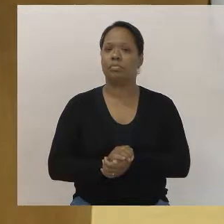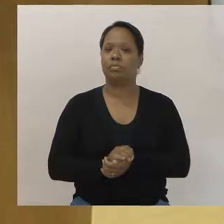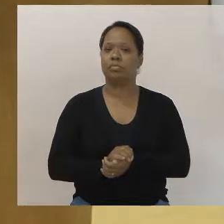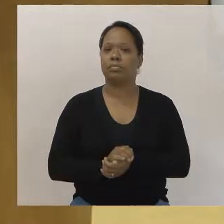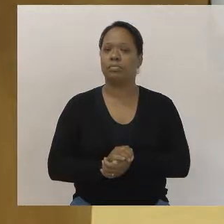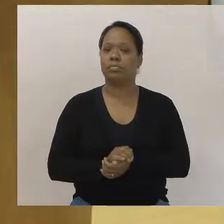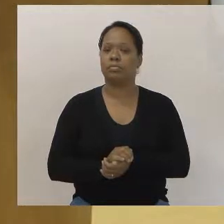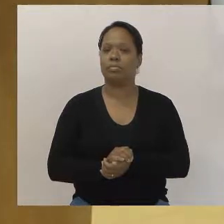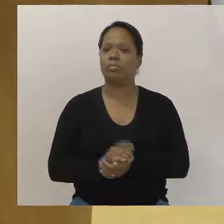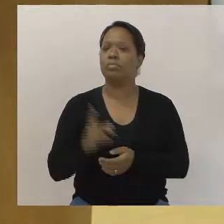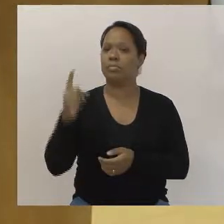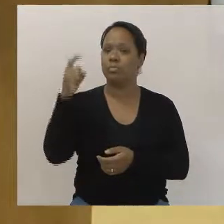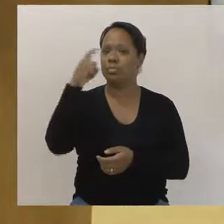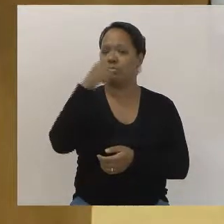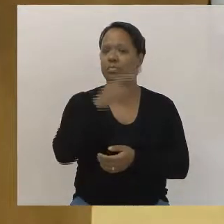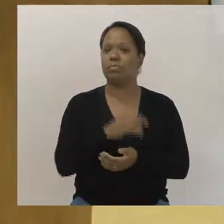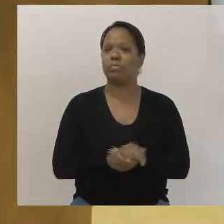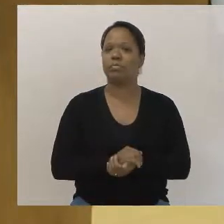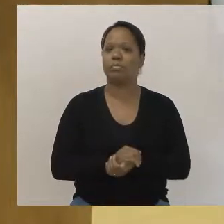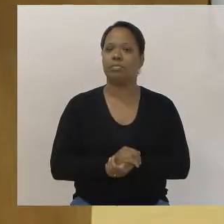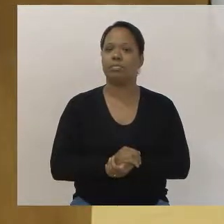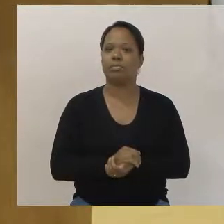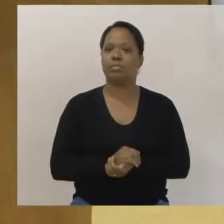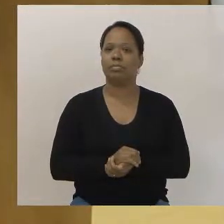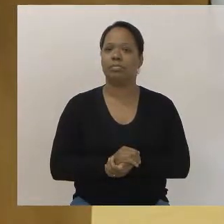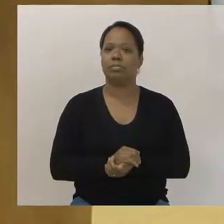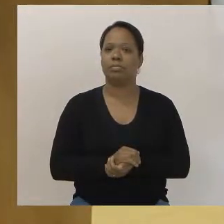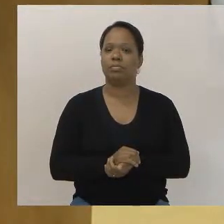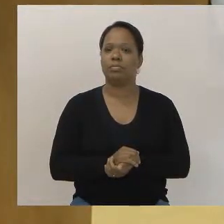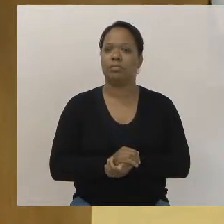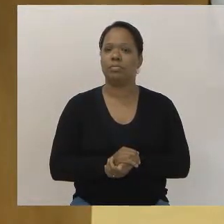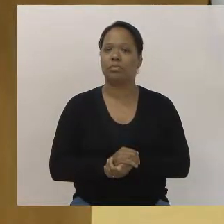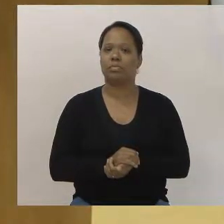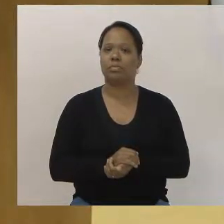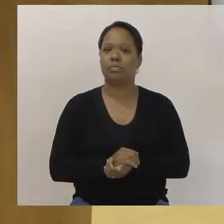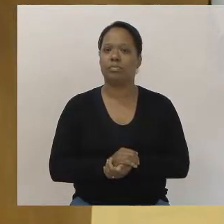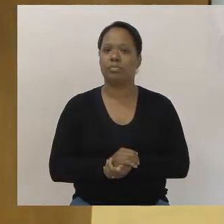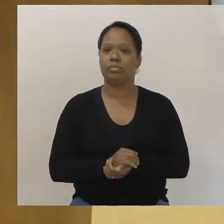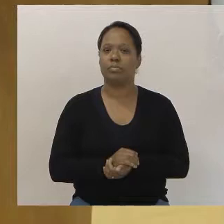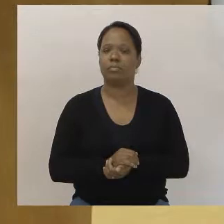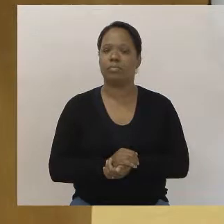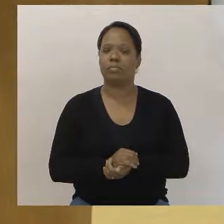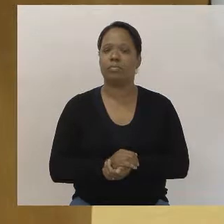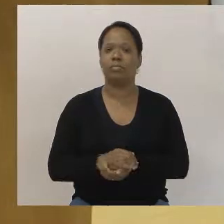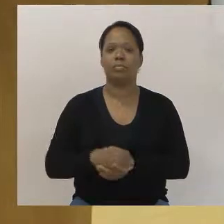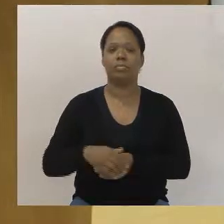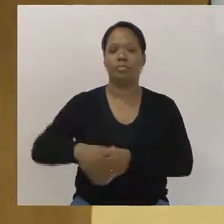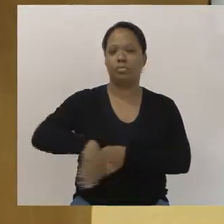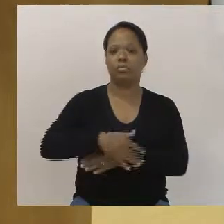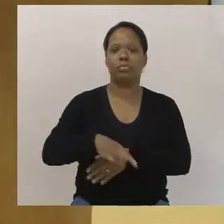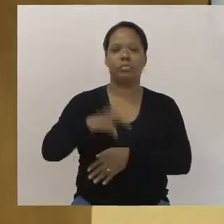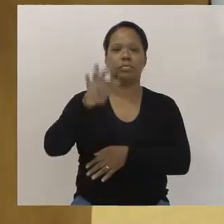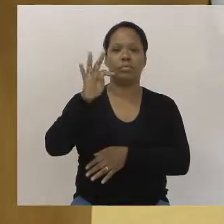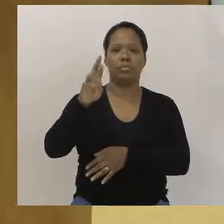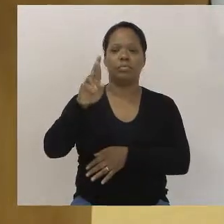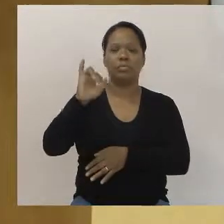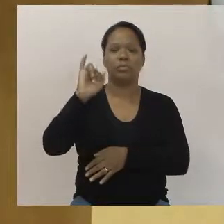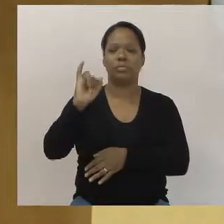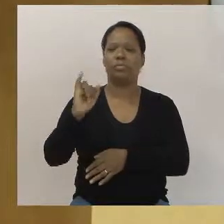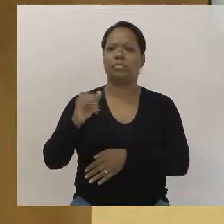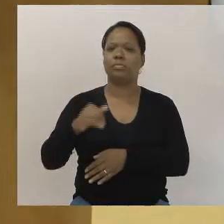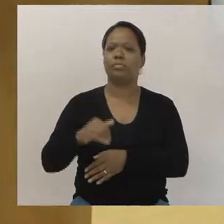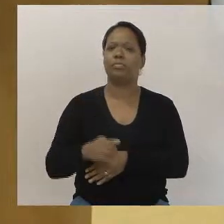é difícil allawi tem uma a stela o córrego do turi quantos anos está